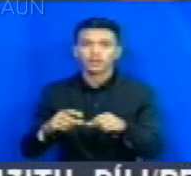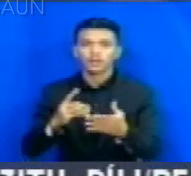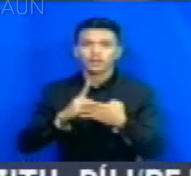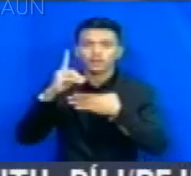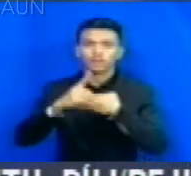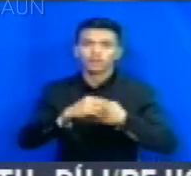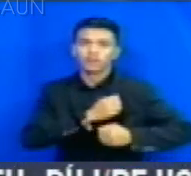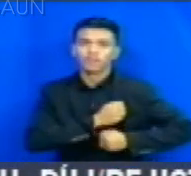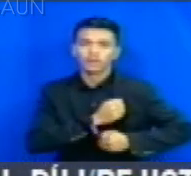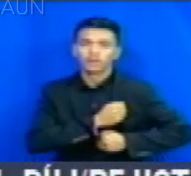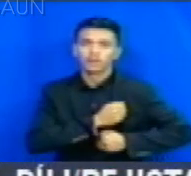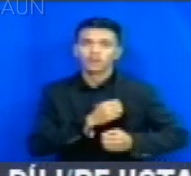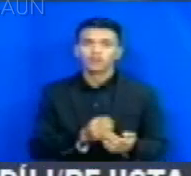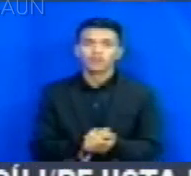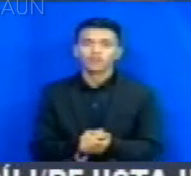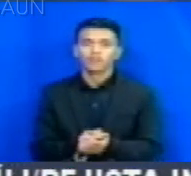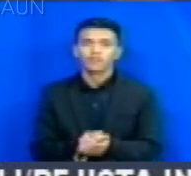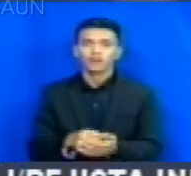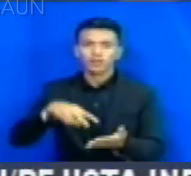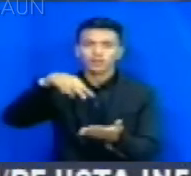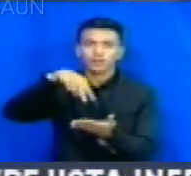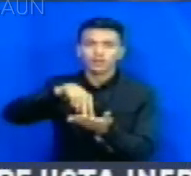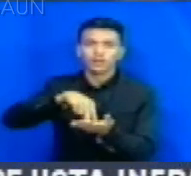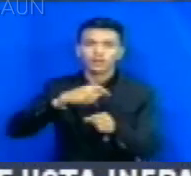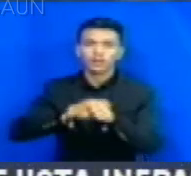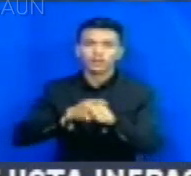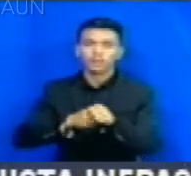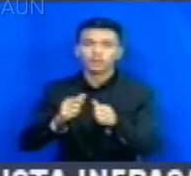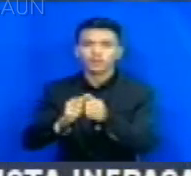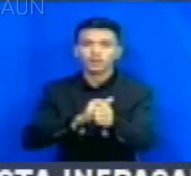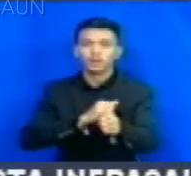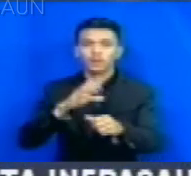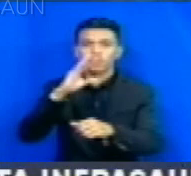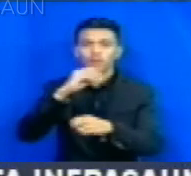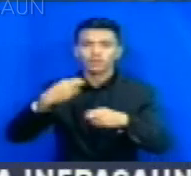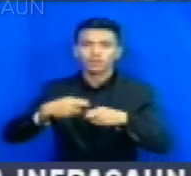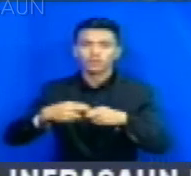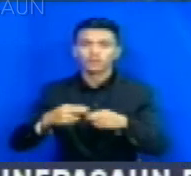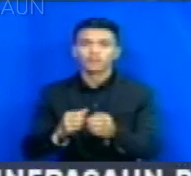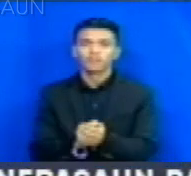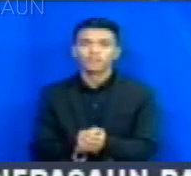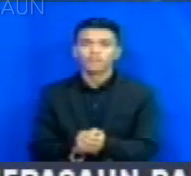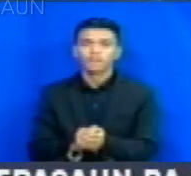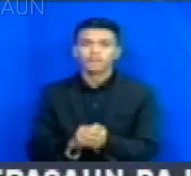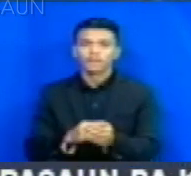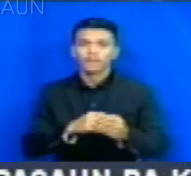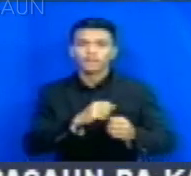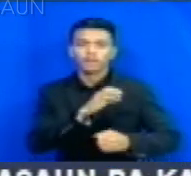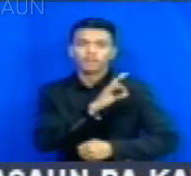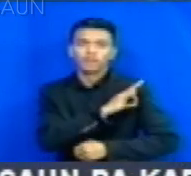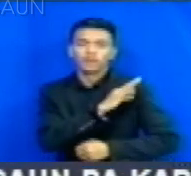força institucional na Bê, Itahu de Malu, Romalu, Ari, e a tempo na Benaro, na Sussar Nialara. Tenente General Falo